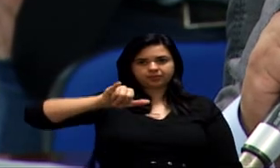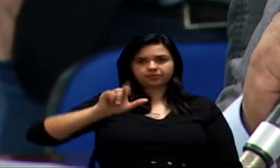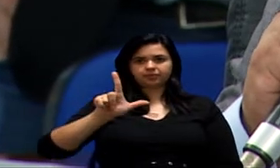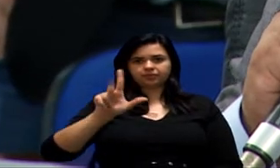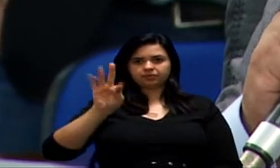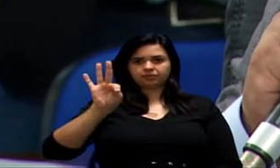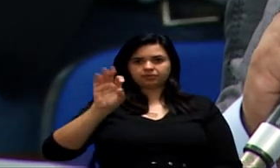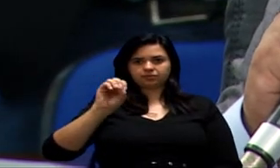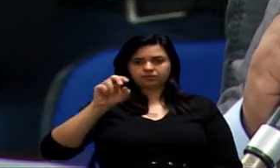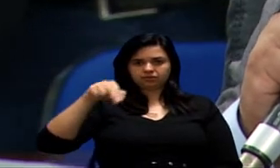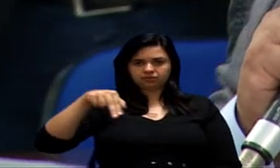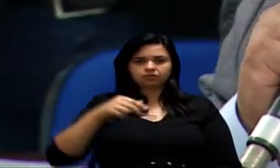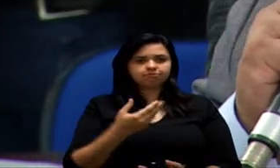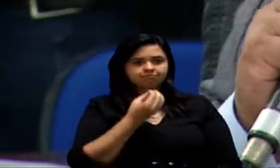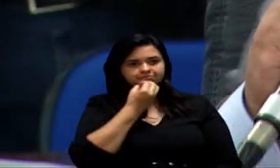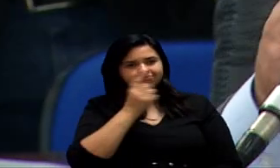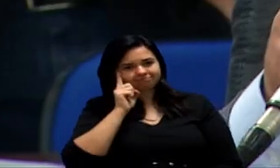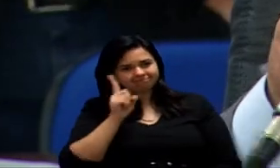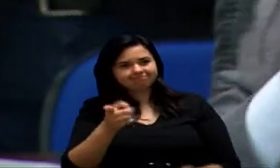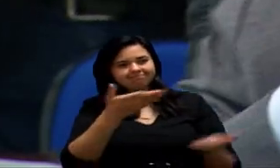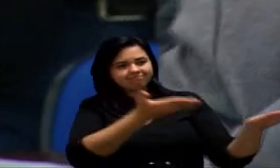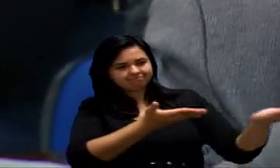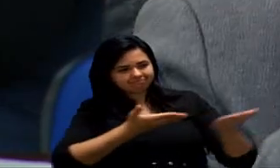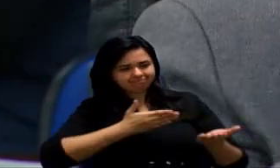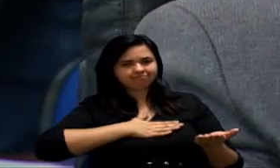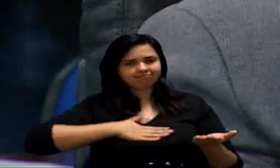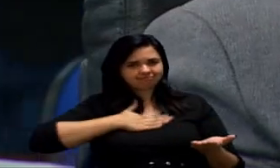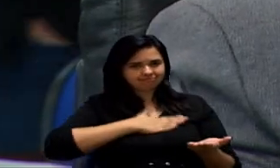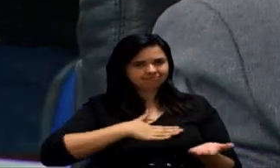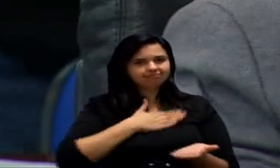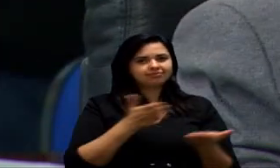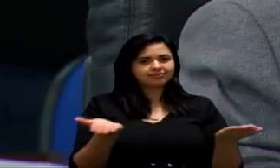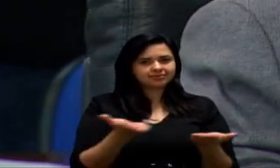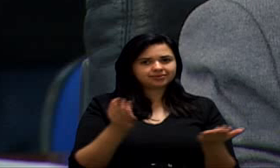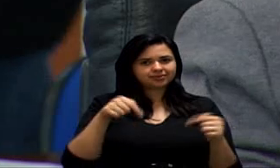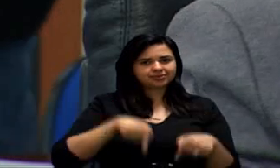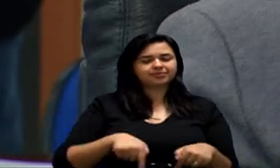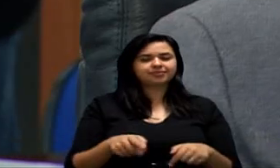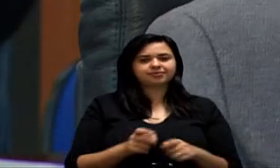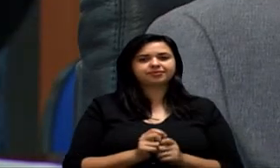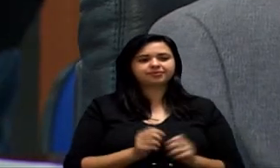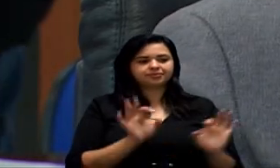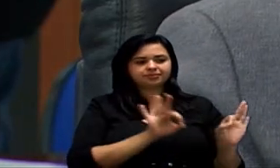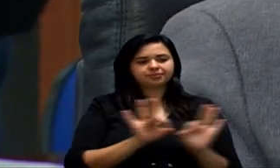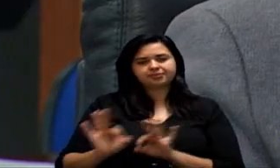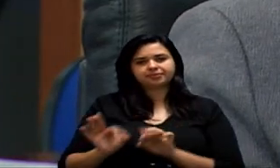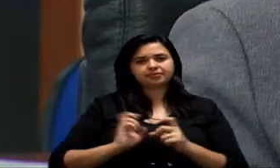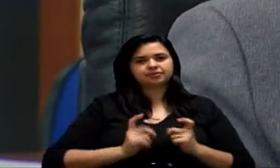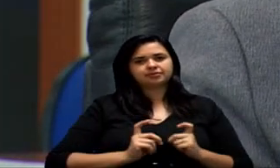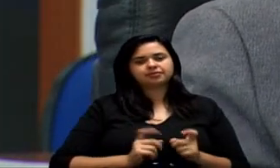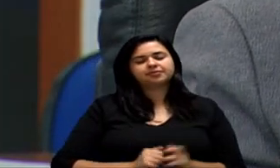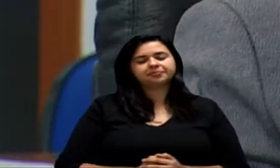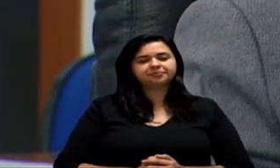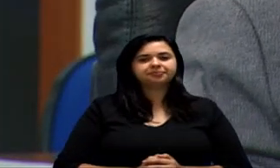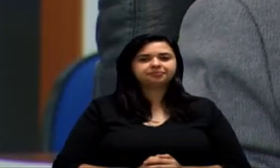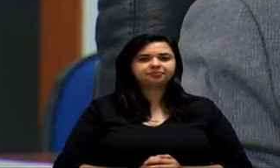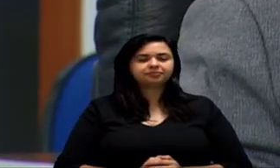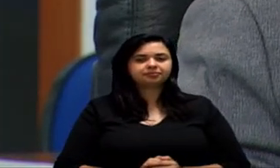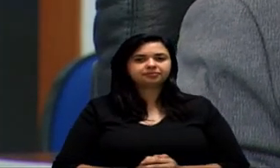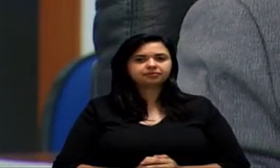visita aqui hoje, né, Milton? Bom dia. Seja bem-vindo. É importante você estar no plenário aqui acompanhando as sessões. Nosso amigo lá do bairro.